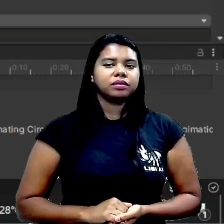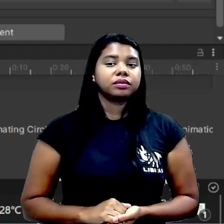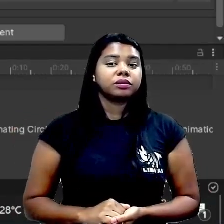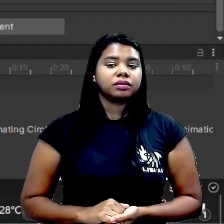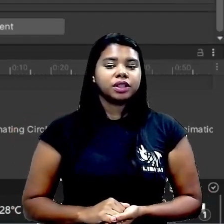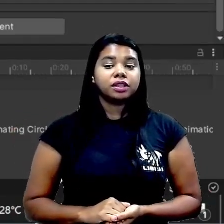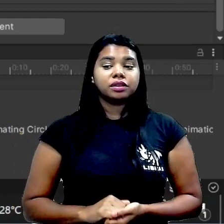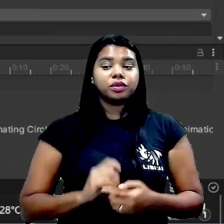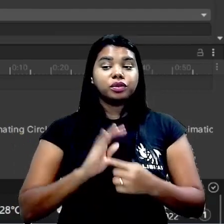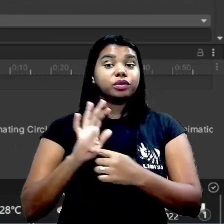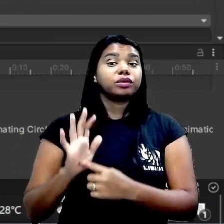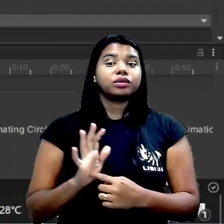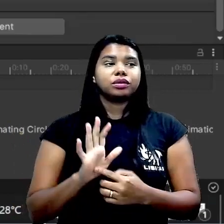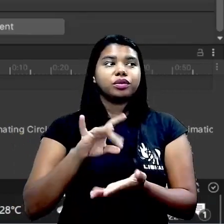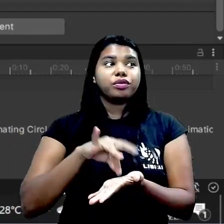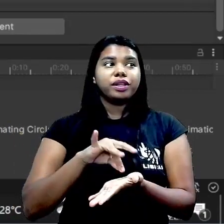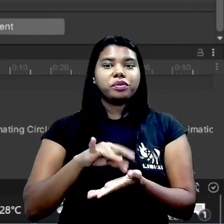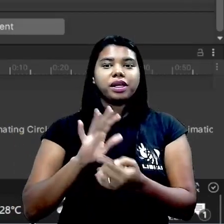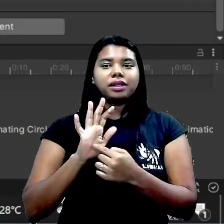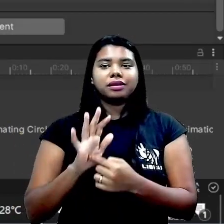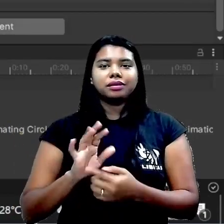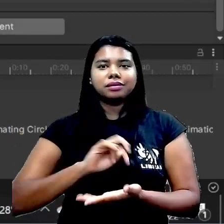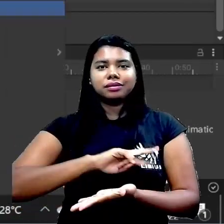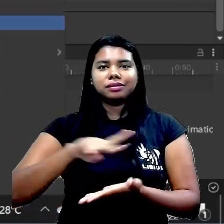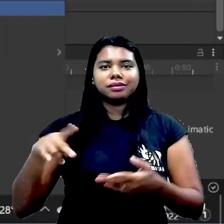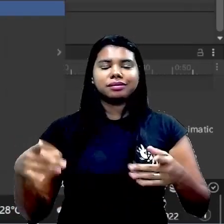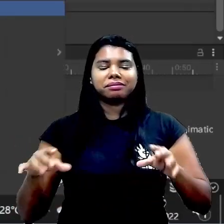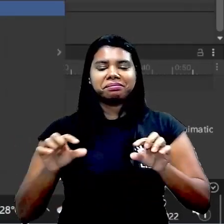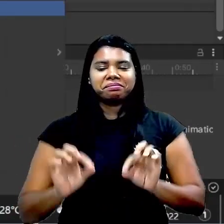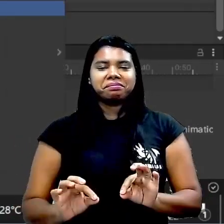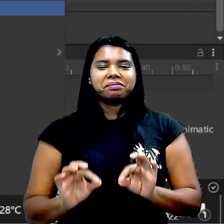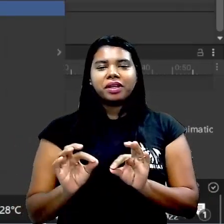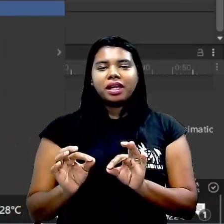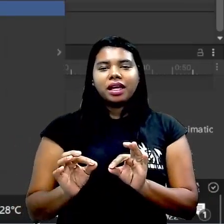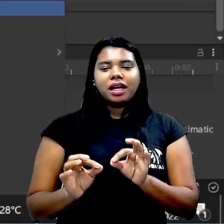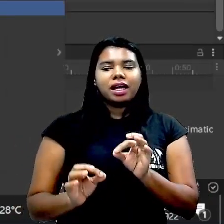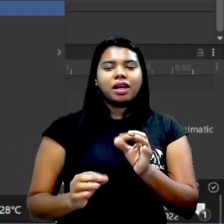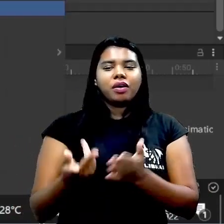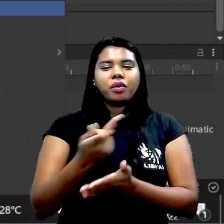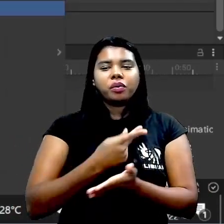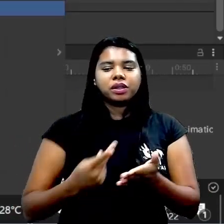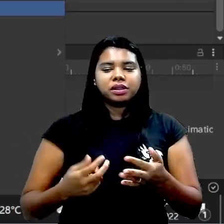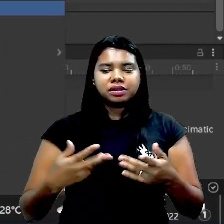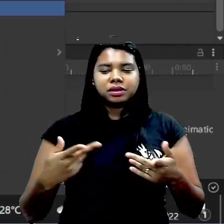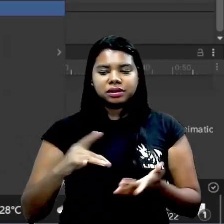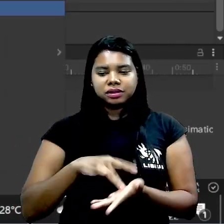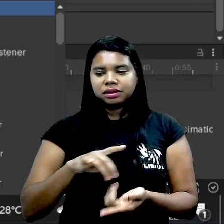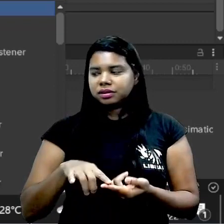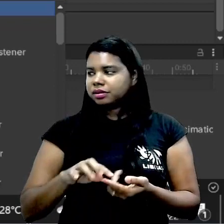no inspetor, olha, você pode adicionar vários elementos. Eu vou adicionar aqui, por exemplo, uma animação.